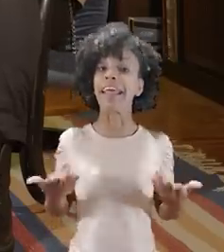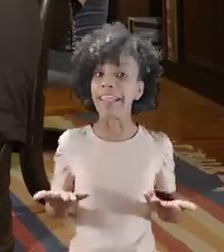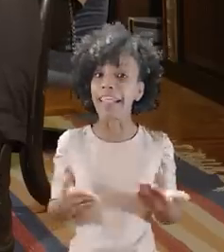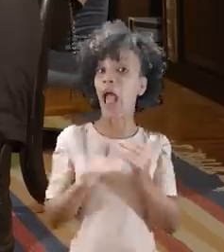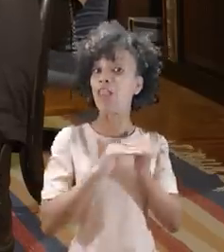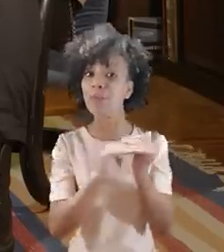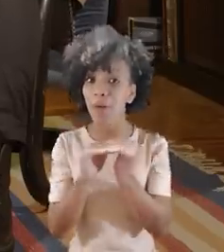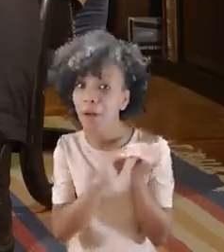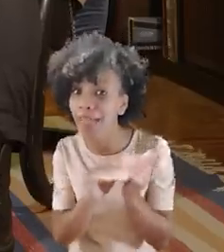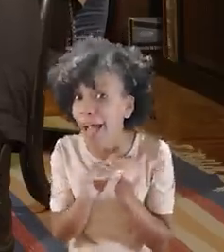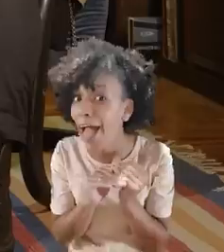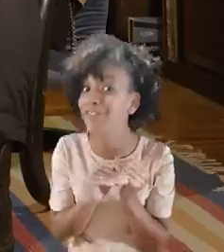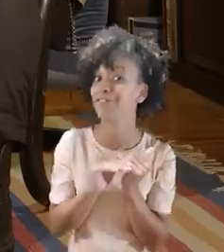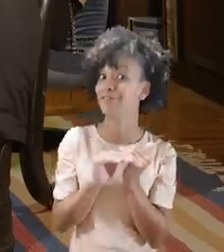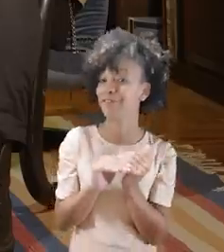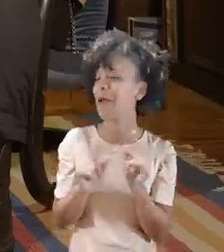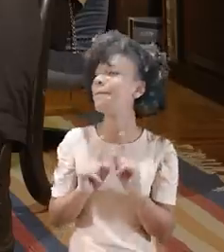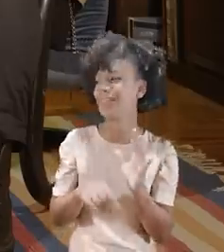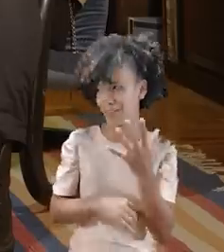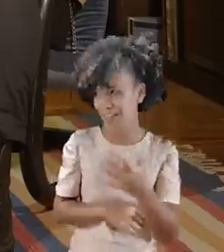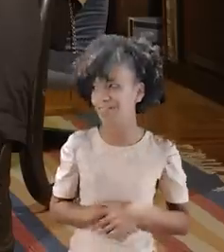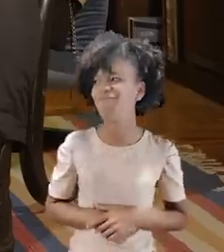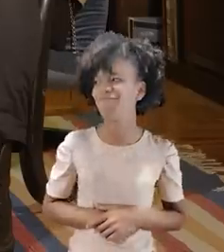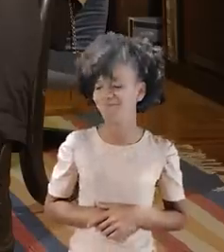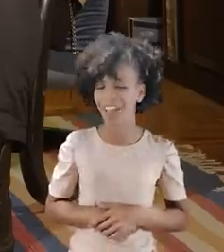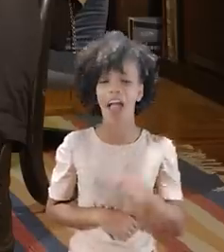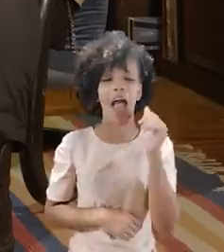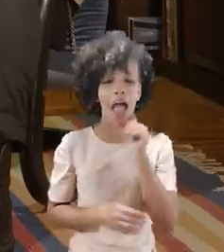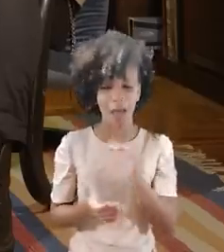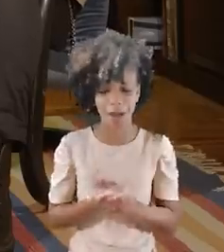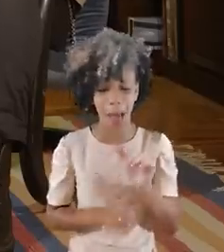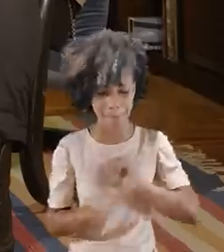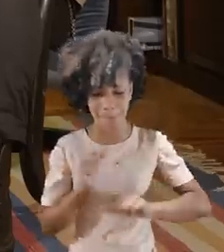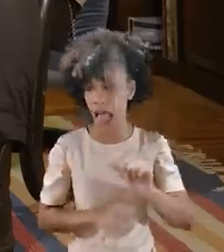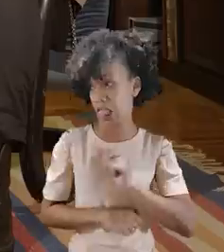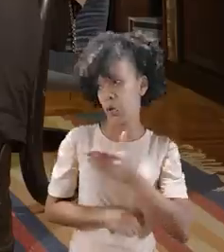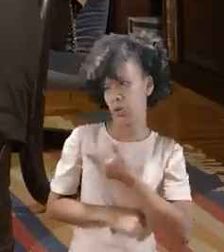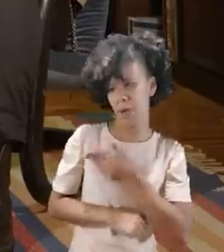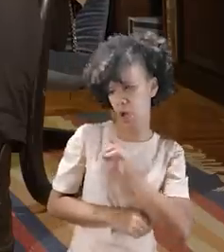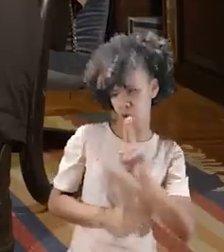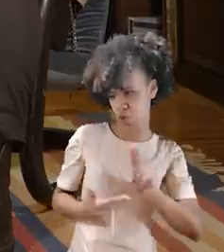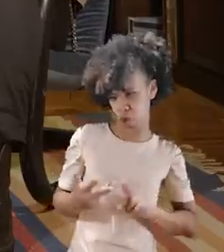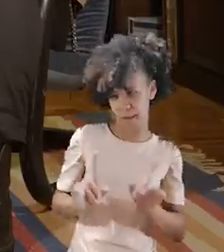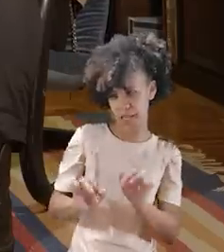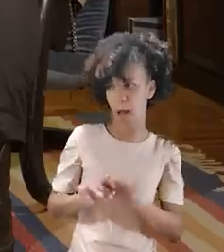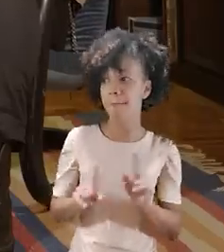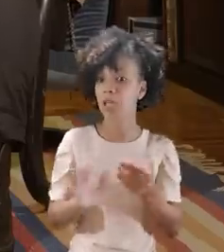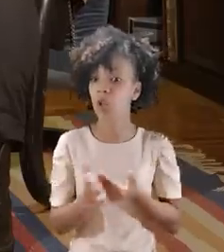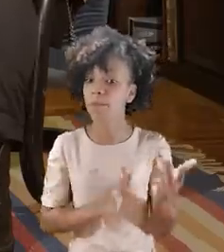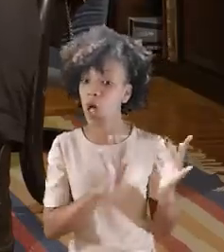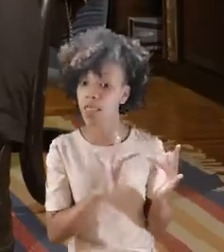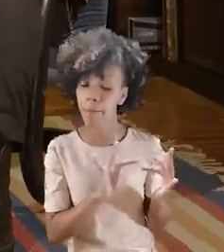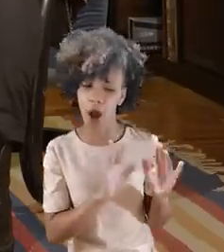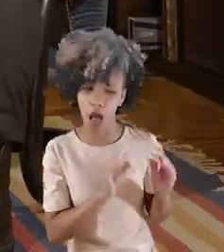vamos falar sobre igualdade Mas isso acontece mesmo mano a mulher muda o cara até agora não chegou nem falar os nomes dos caras cara mano